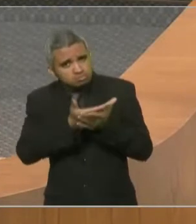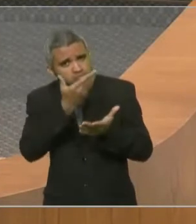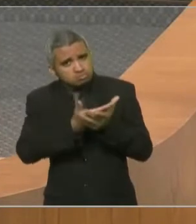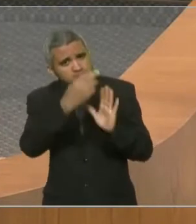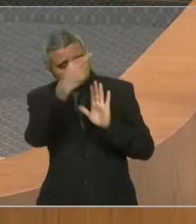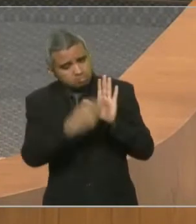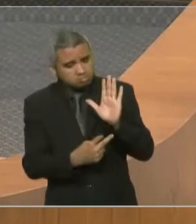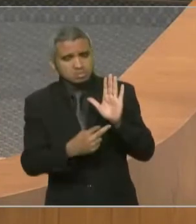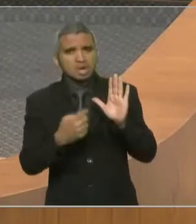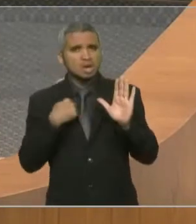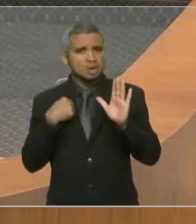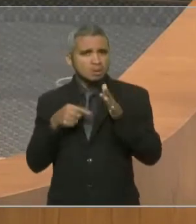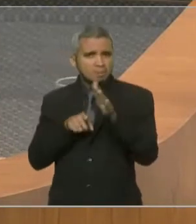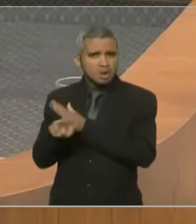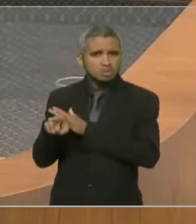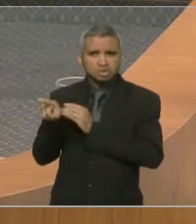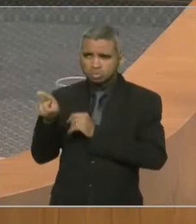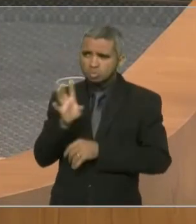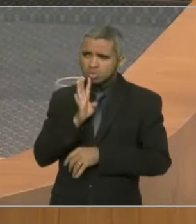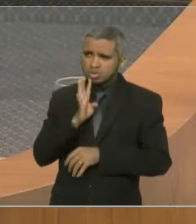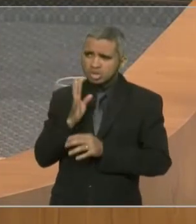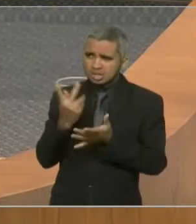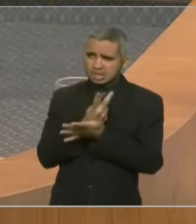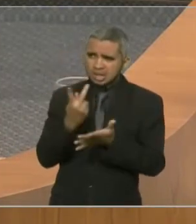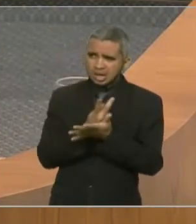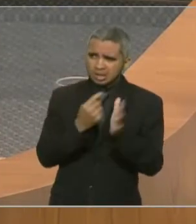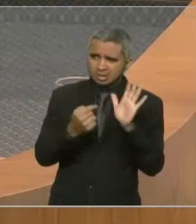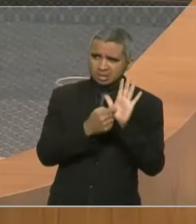o erro que existe nesse projeto.